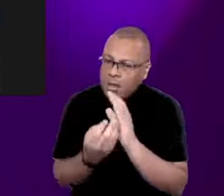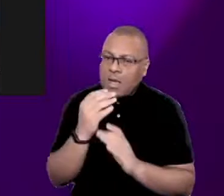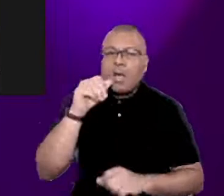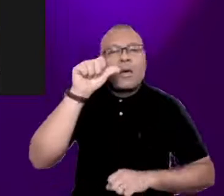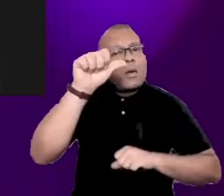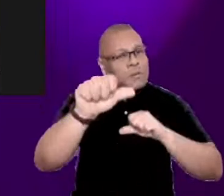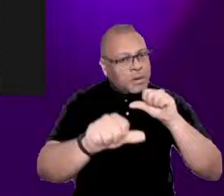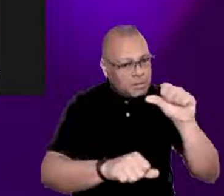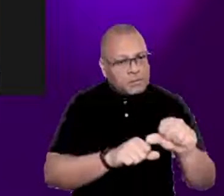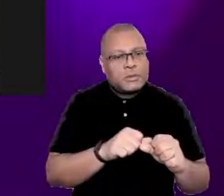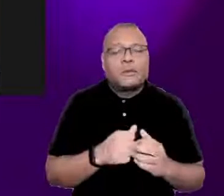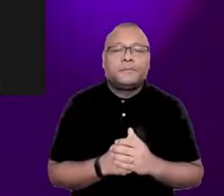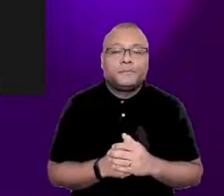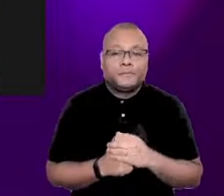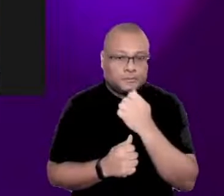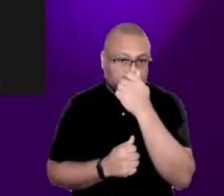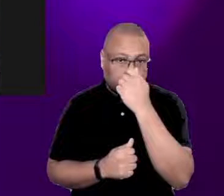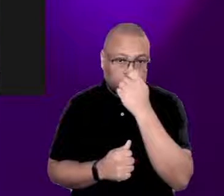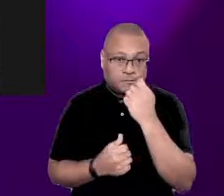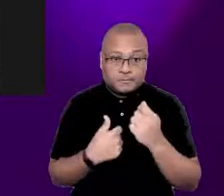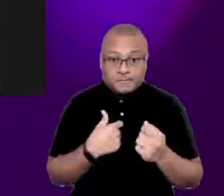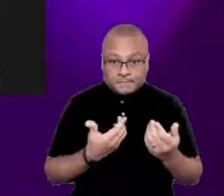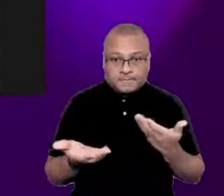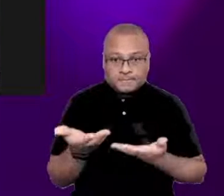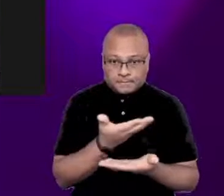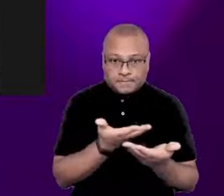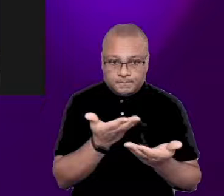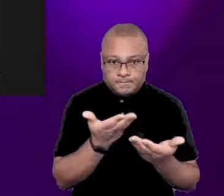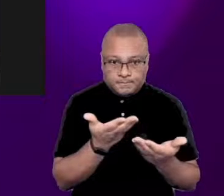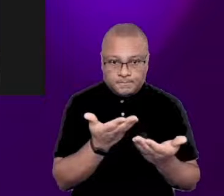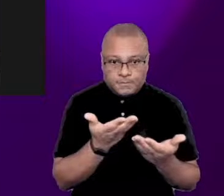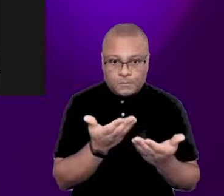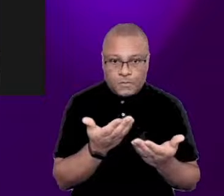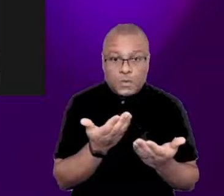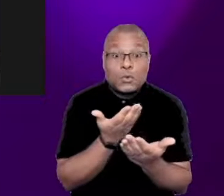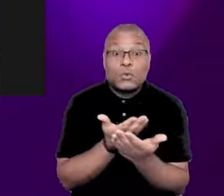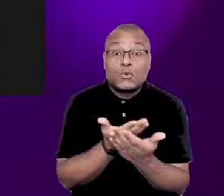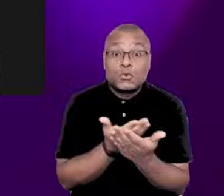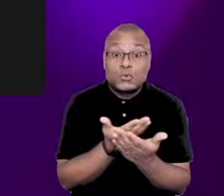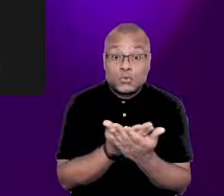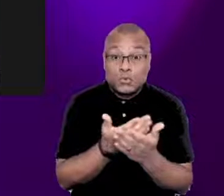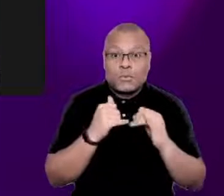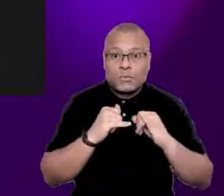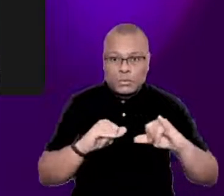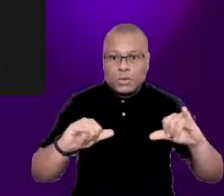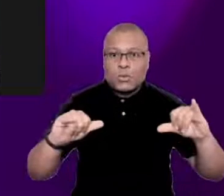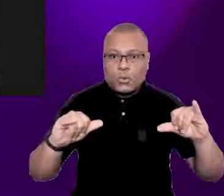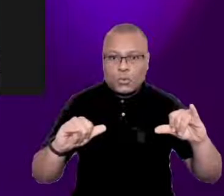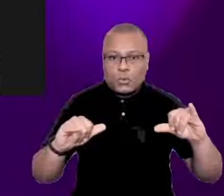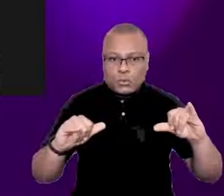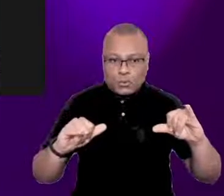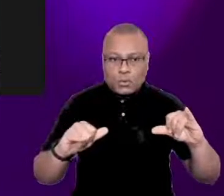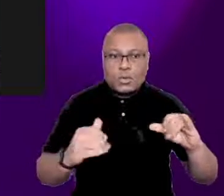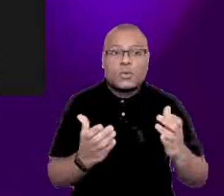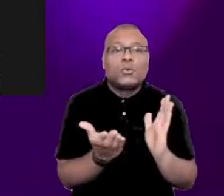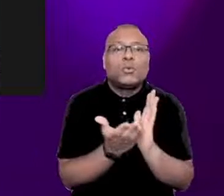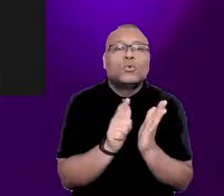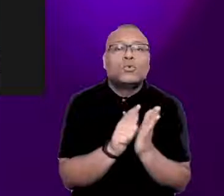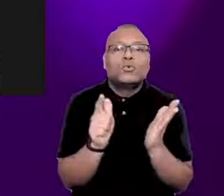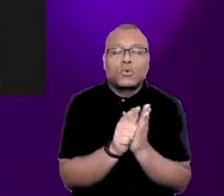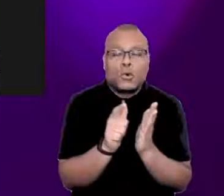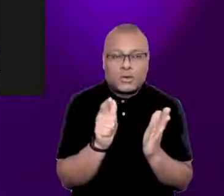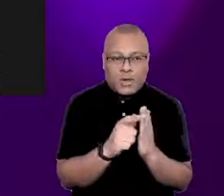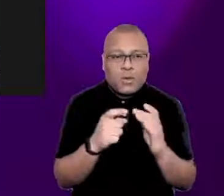essa variação. E aí eu queria compartilhar com vocês esse estudo que nós publicamos recentemente no British Medical Journal, no qual